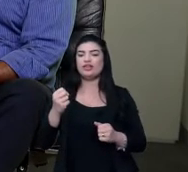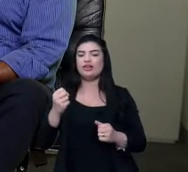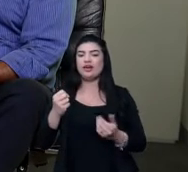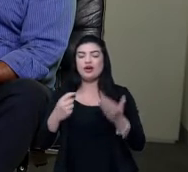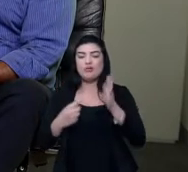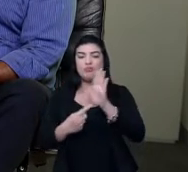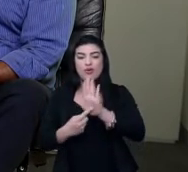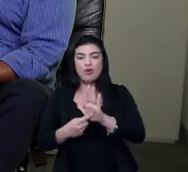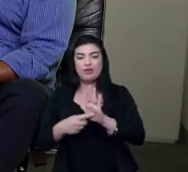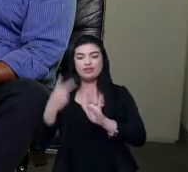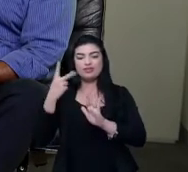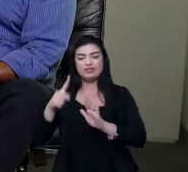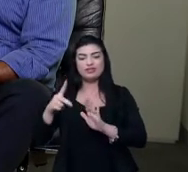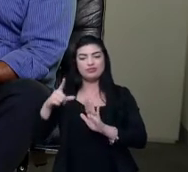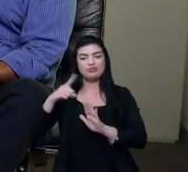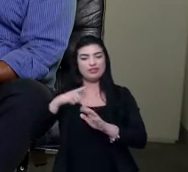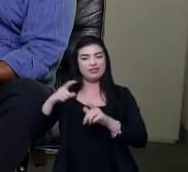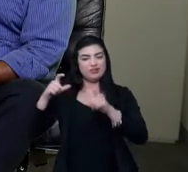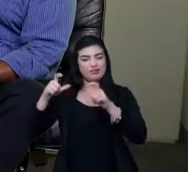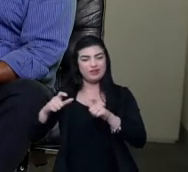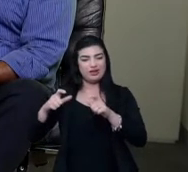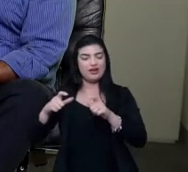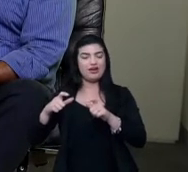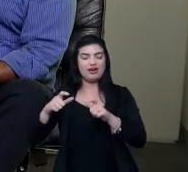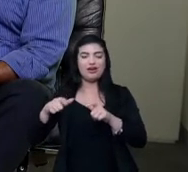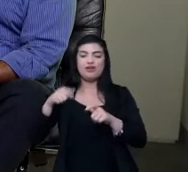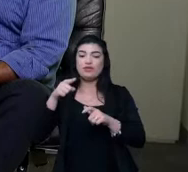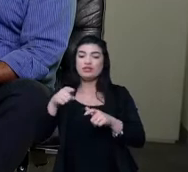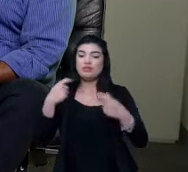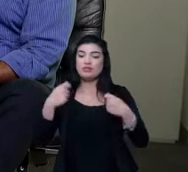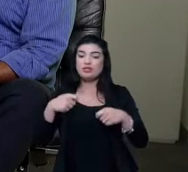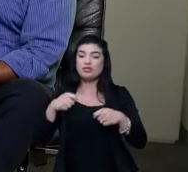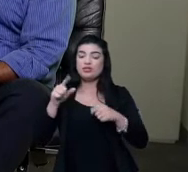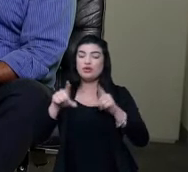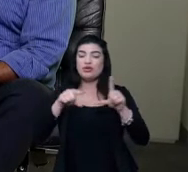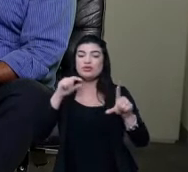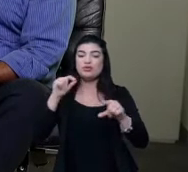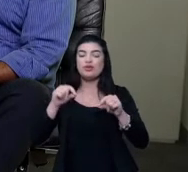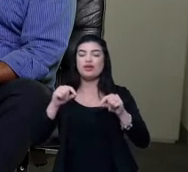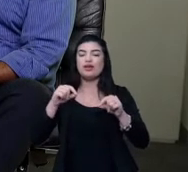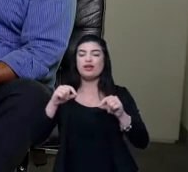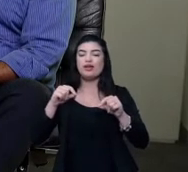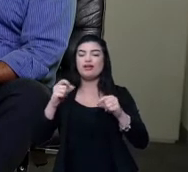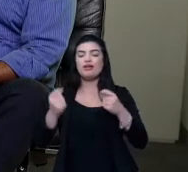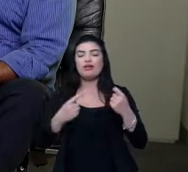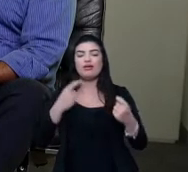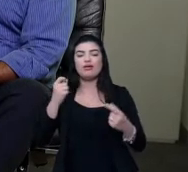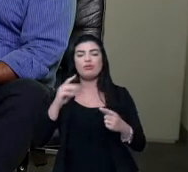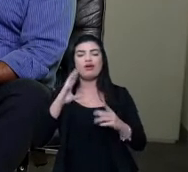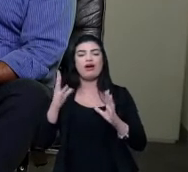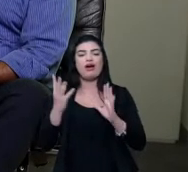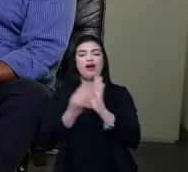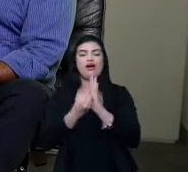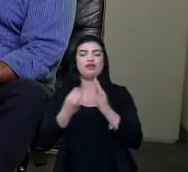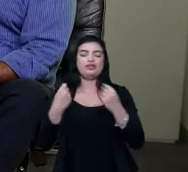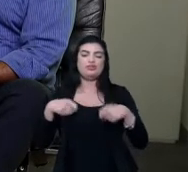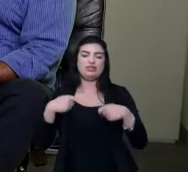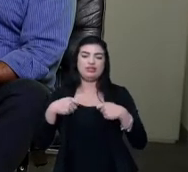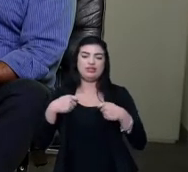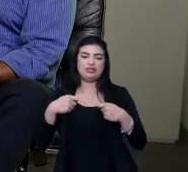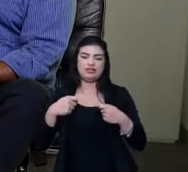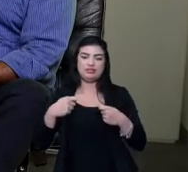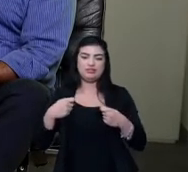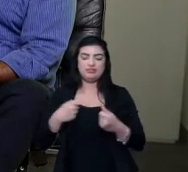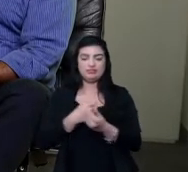Sertões. E você teve que escolher, inclusive, algumas obras para essa exposição, né? Eu queria que você, puxando